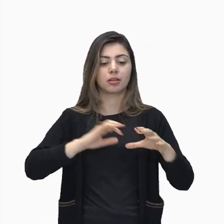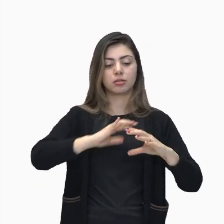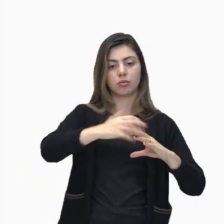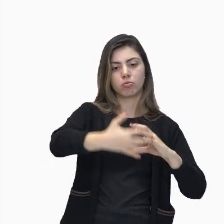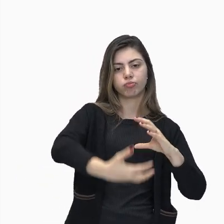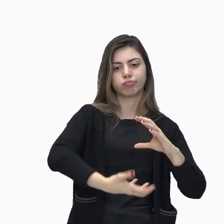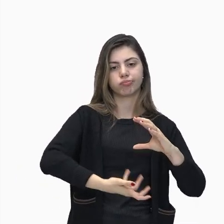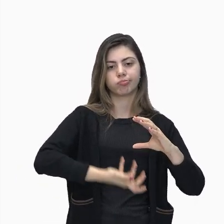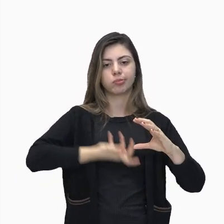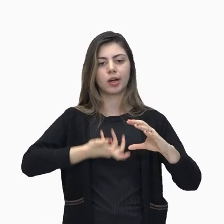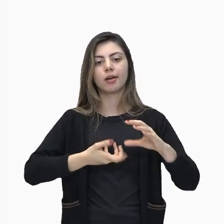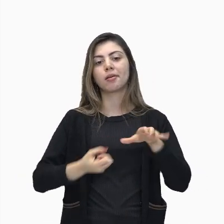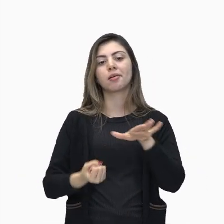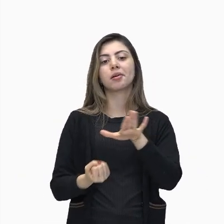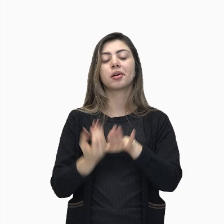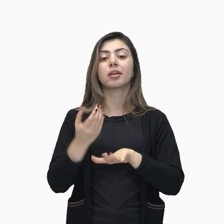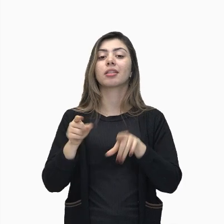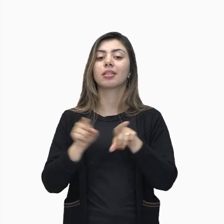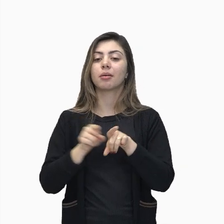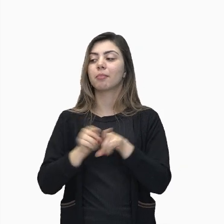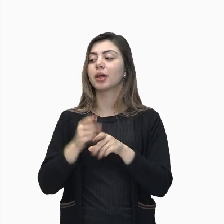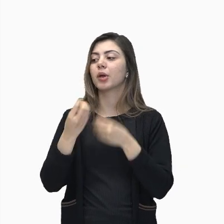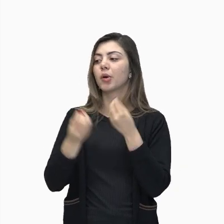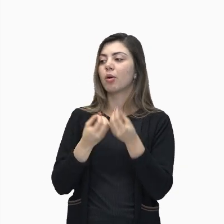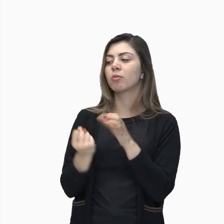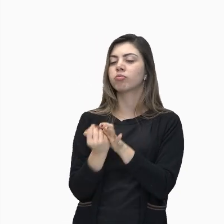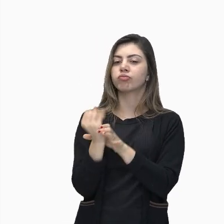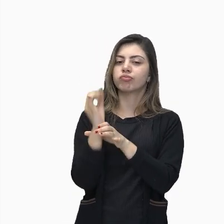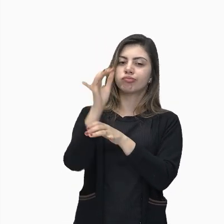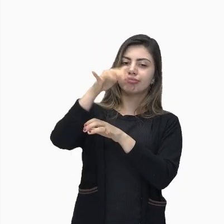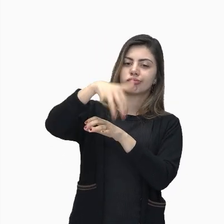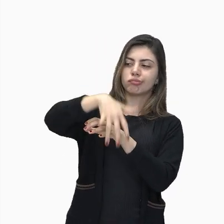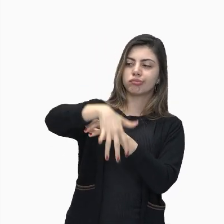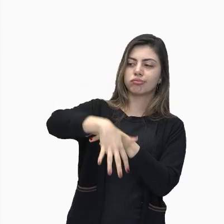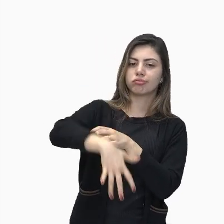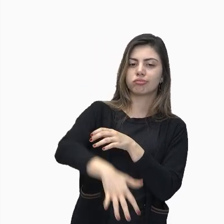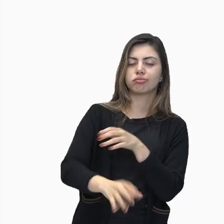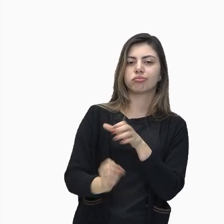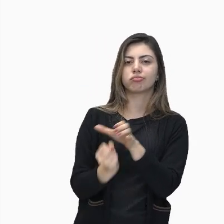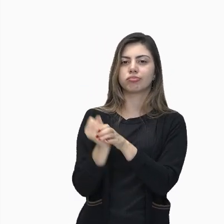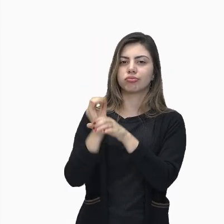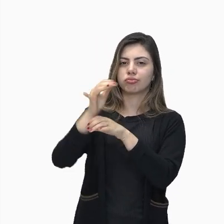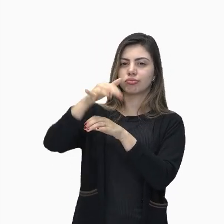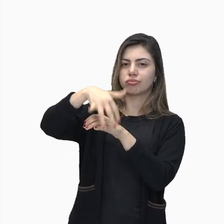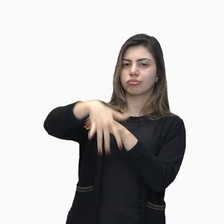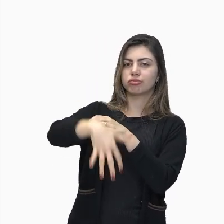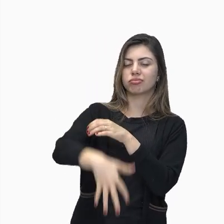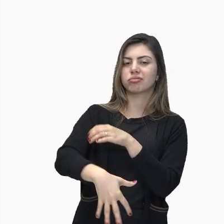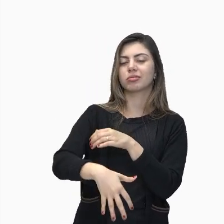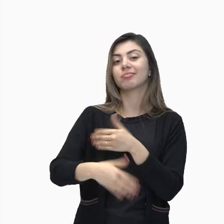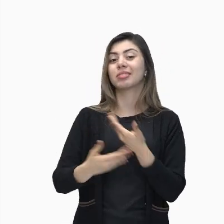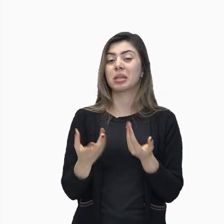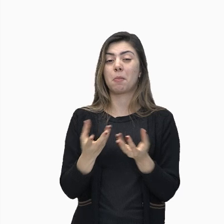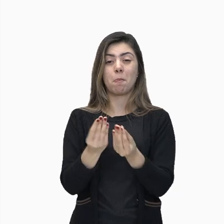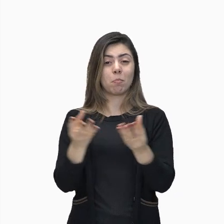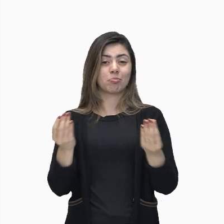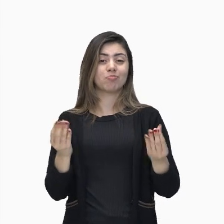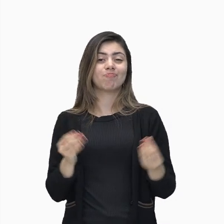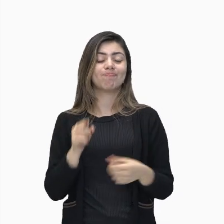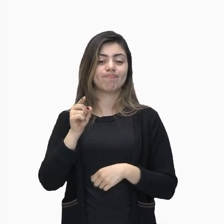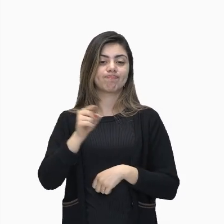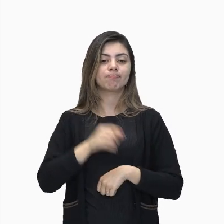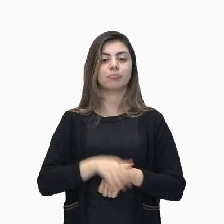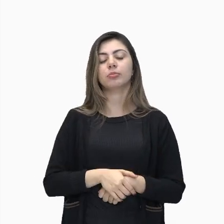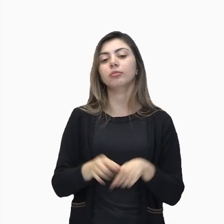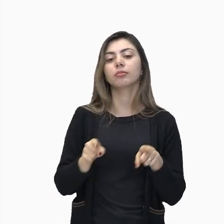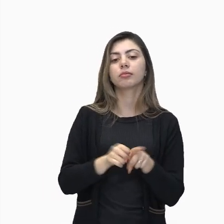dá origem também aos vulcões ativos que existem por lá, tá? E não são poucos, não. Além disso, nós